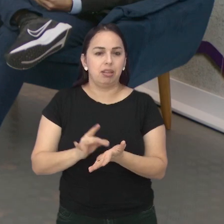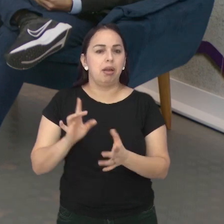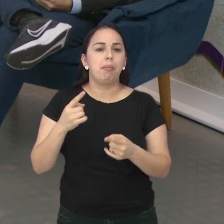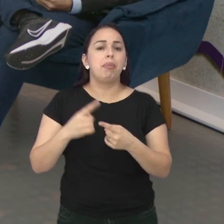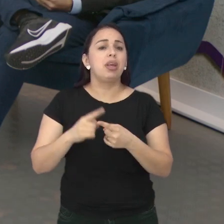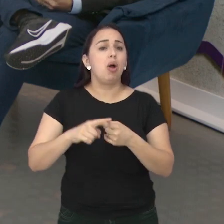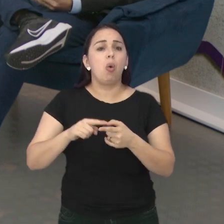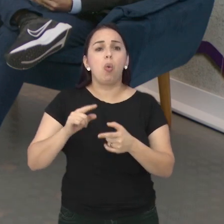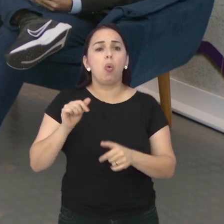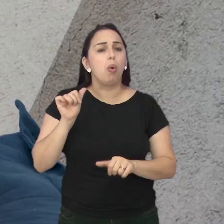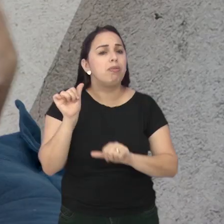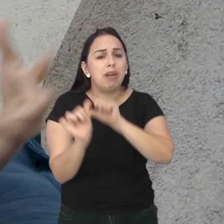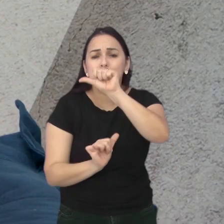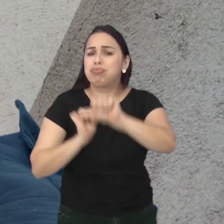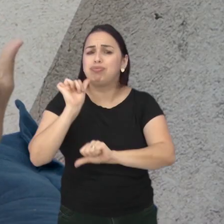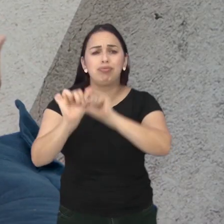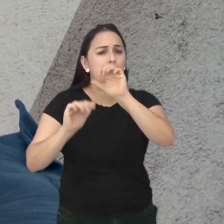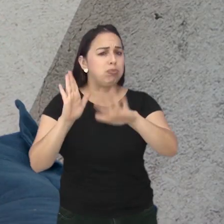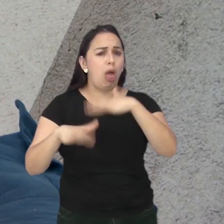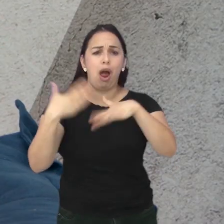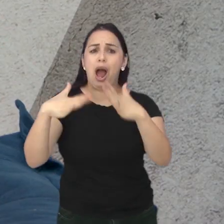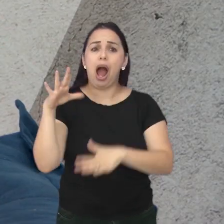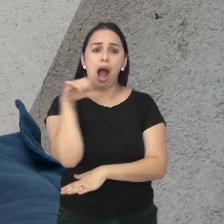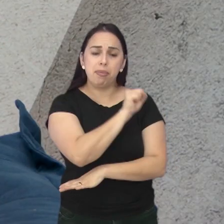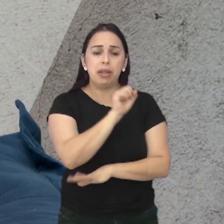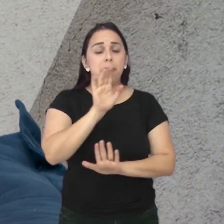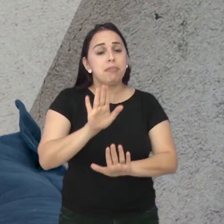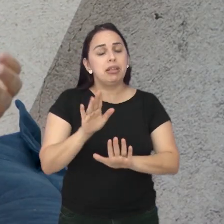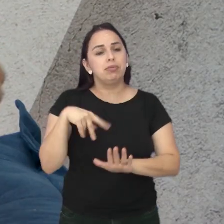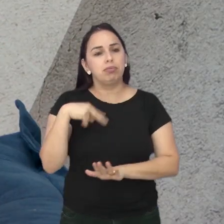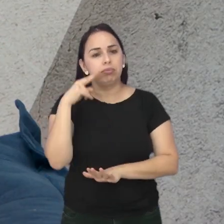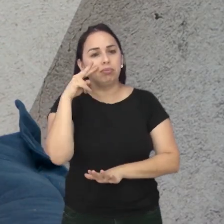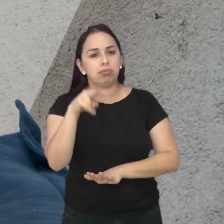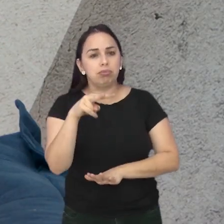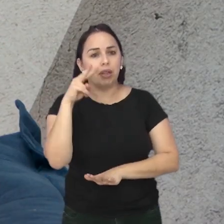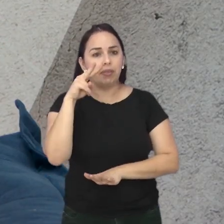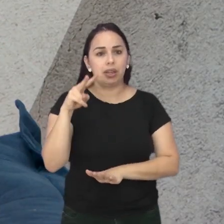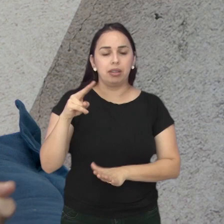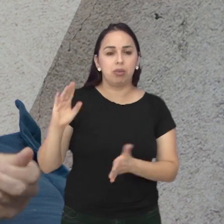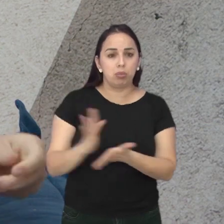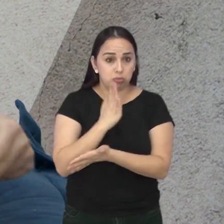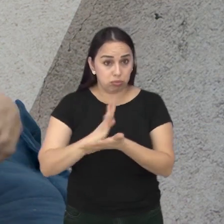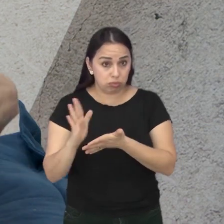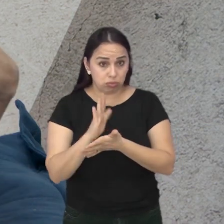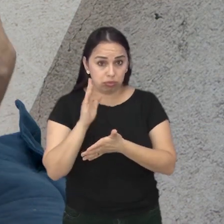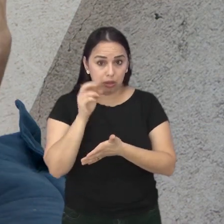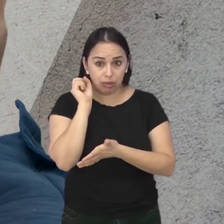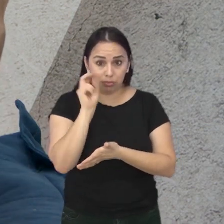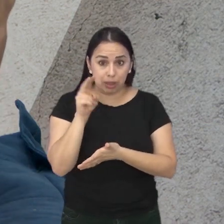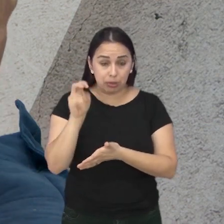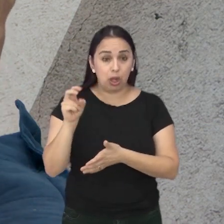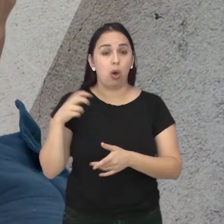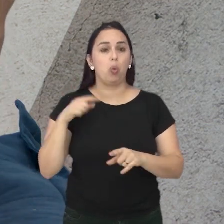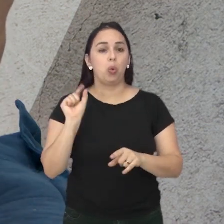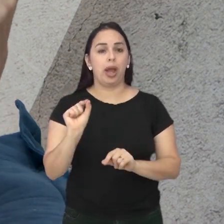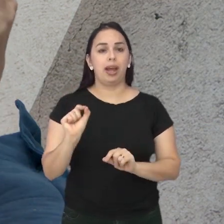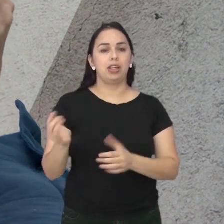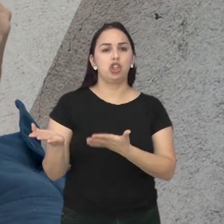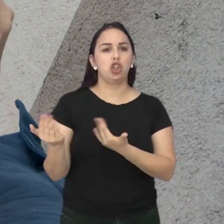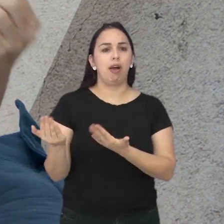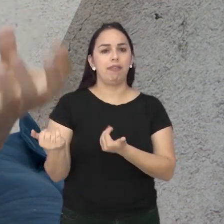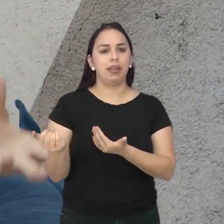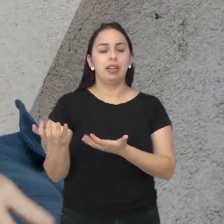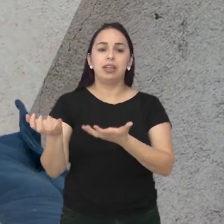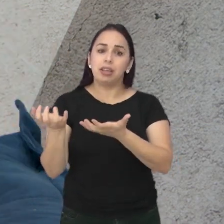mundo contemporâneo ele é muito ágil. Mas a gente vê muitos casos de jovens